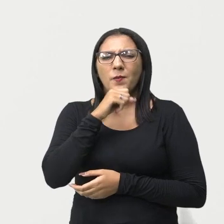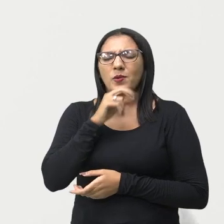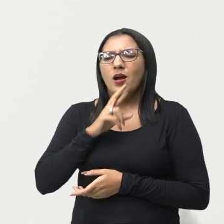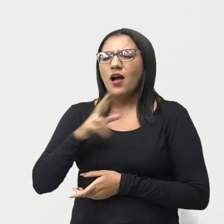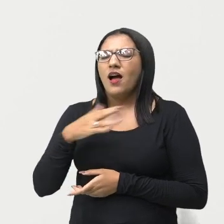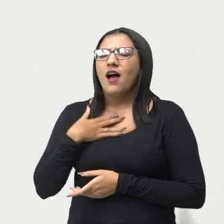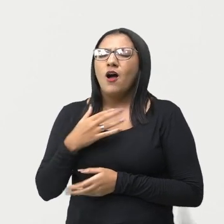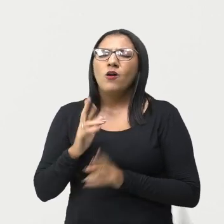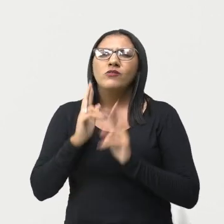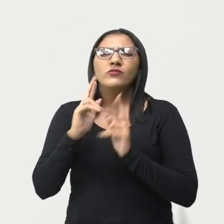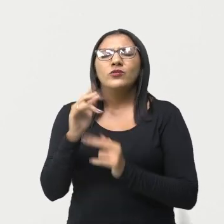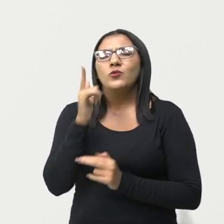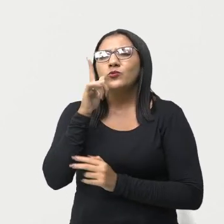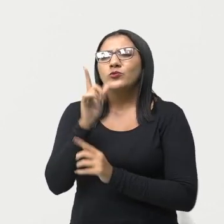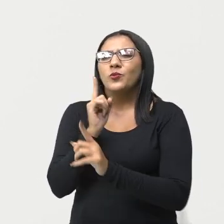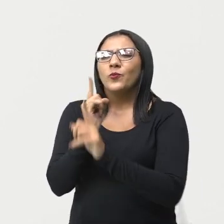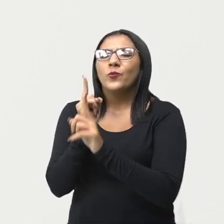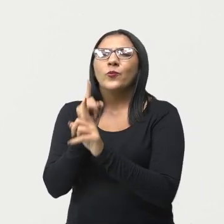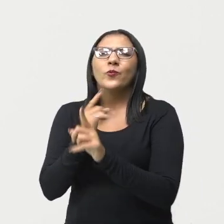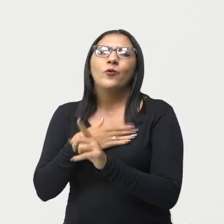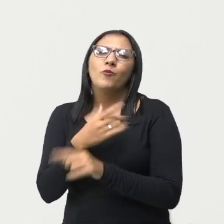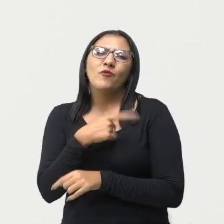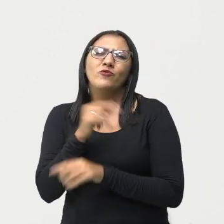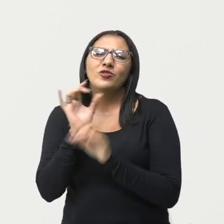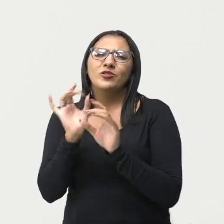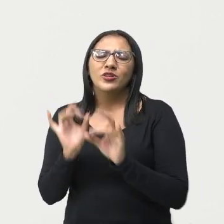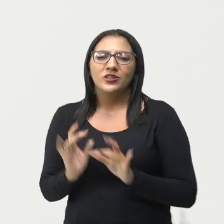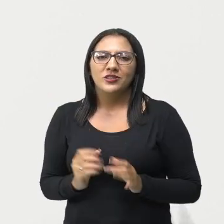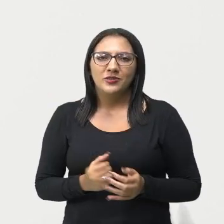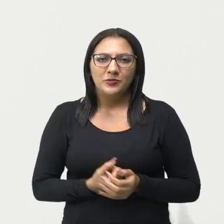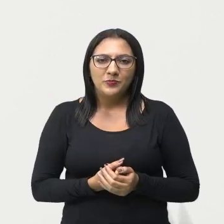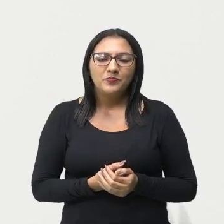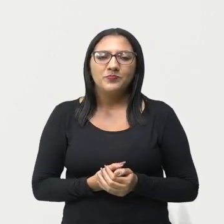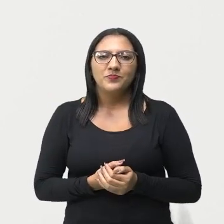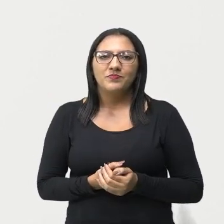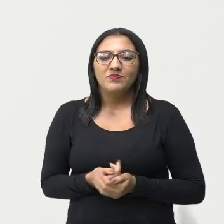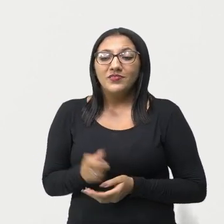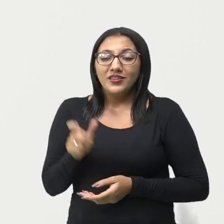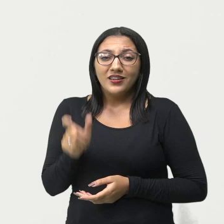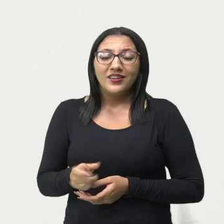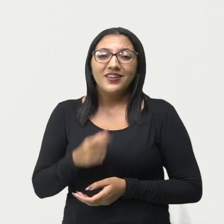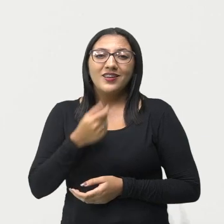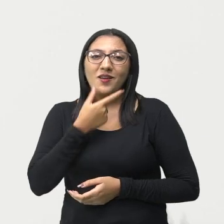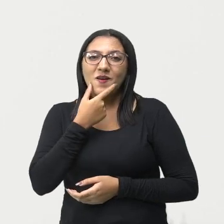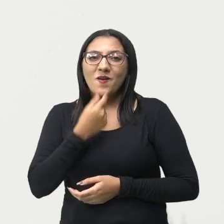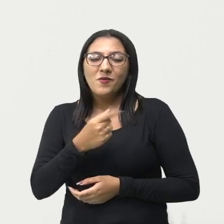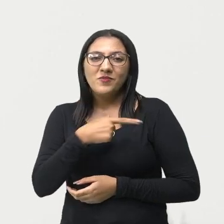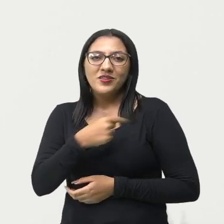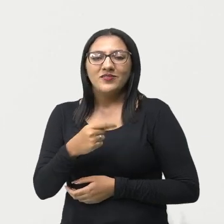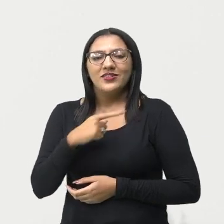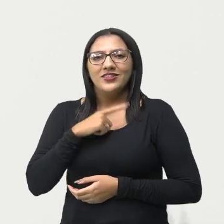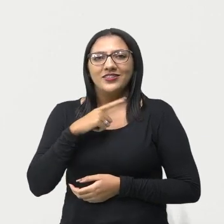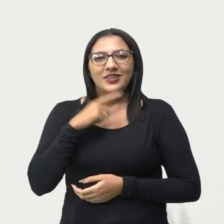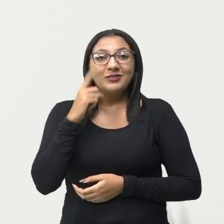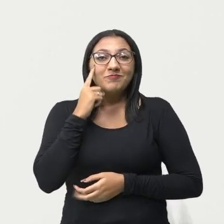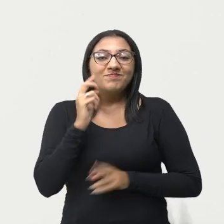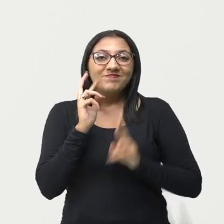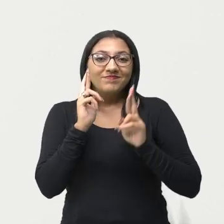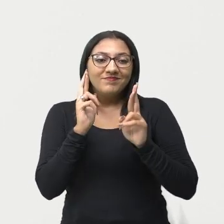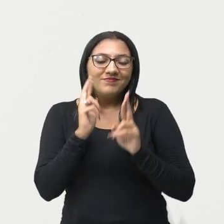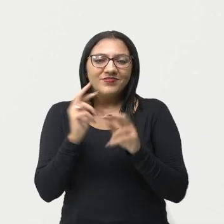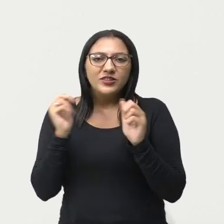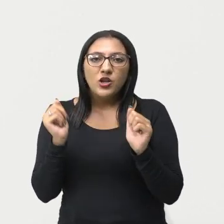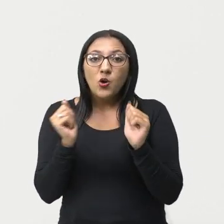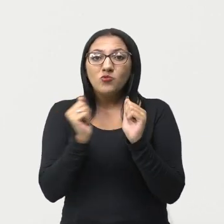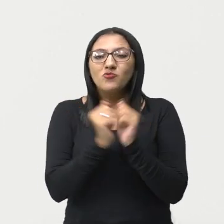disse a mãe de Lee. De acordo com The Paper, Lee agora planeja passar o Ano Novo Lunar